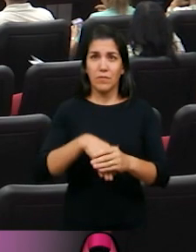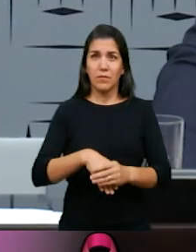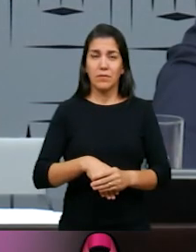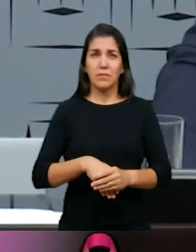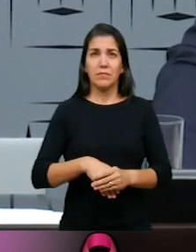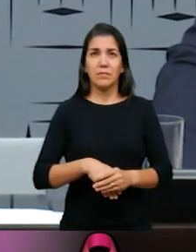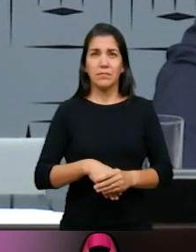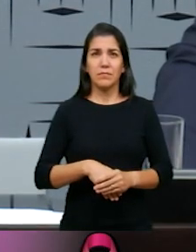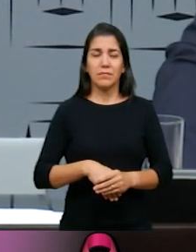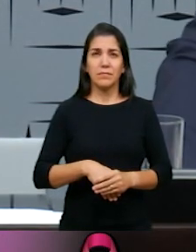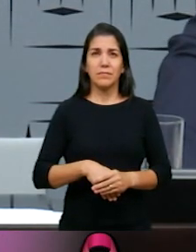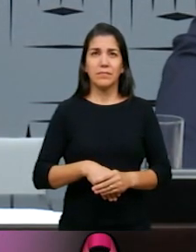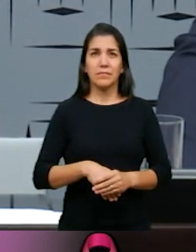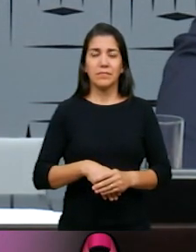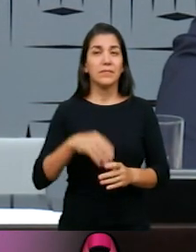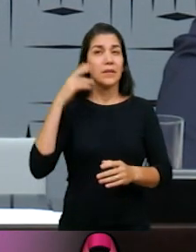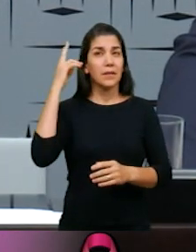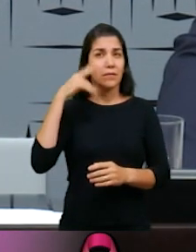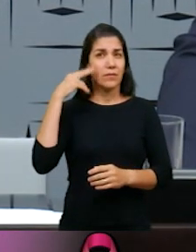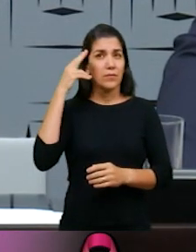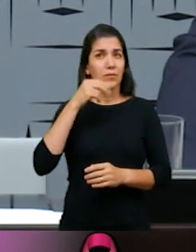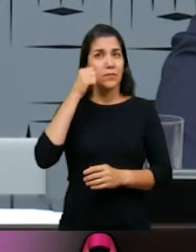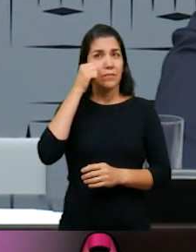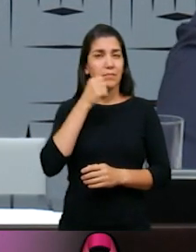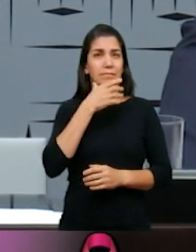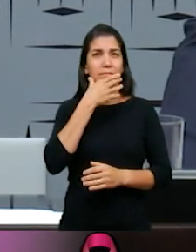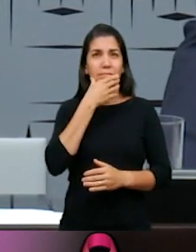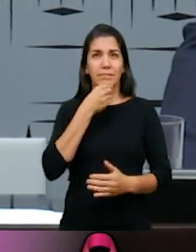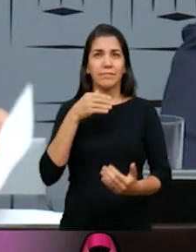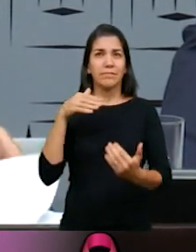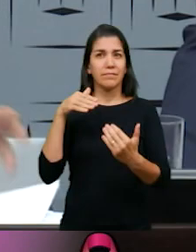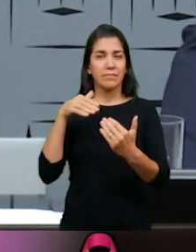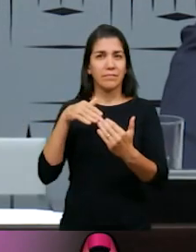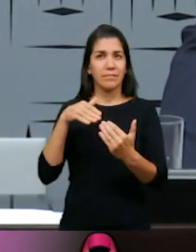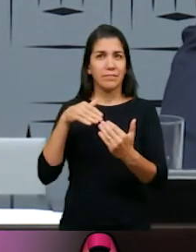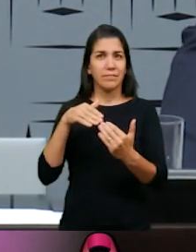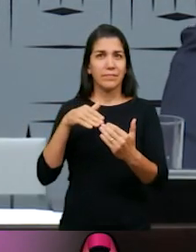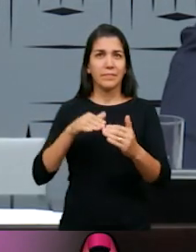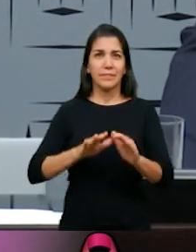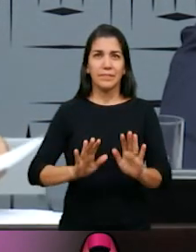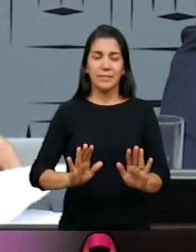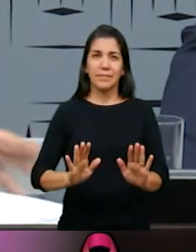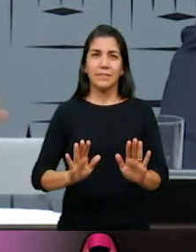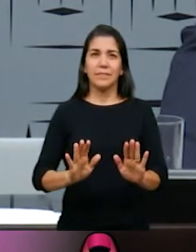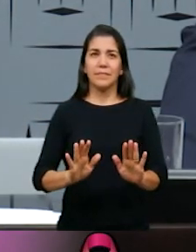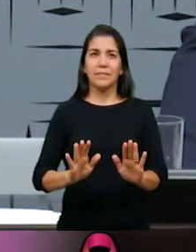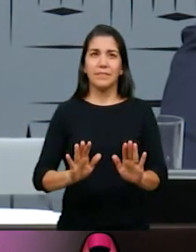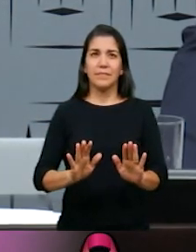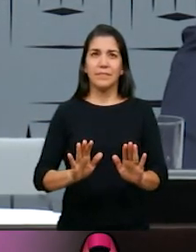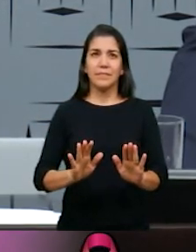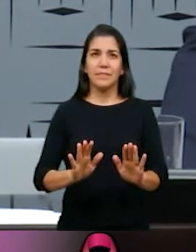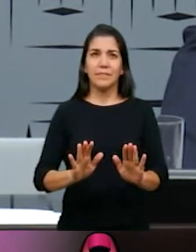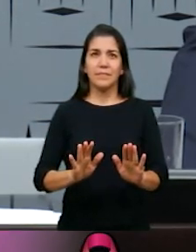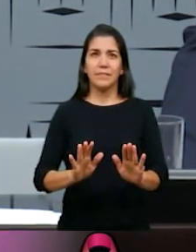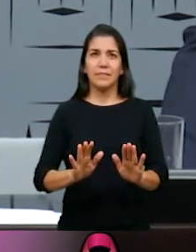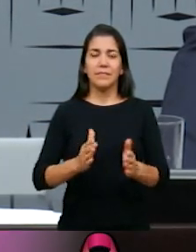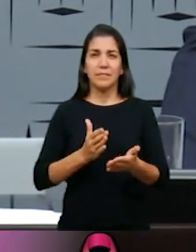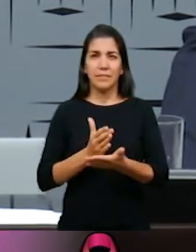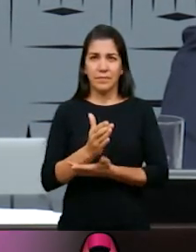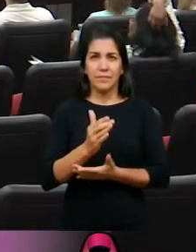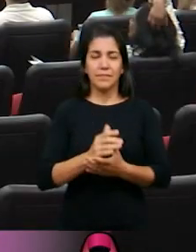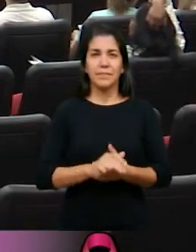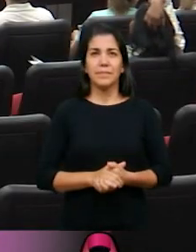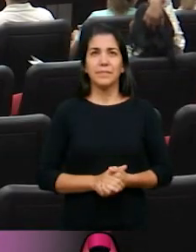em votação simbólica. Os vereadores e a vereadora que forem favoráveis, permaneçam como estão.